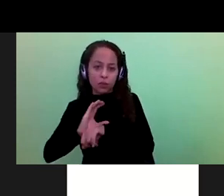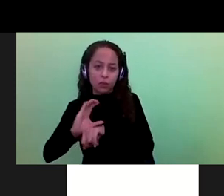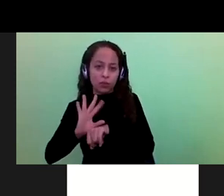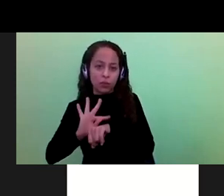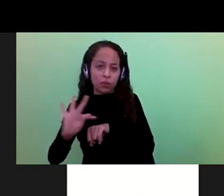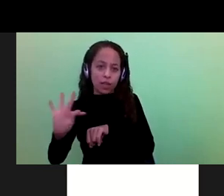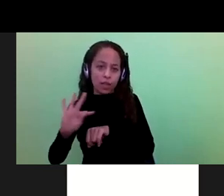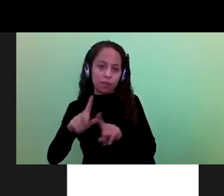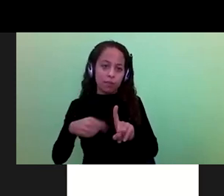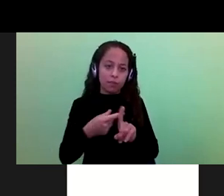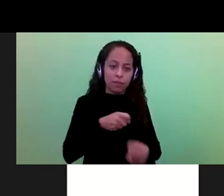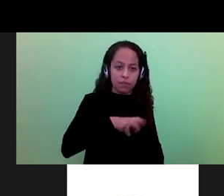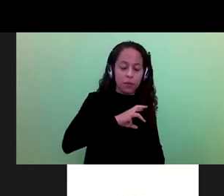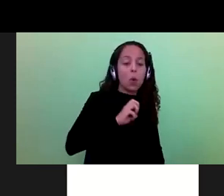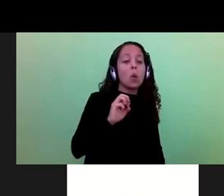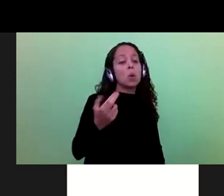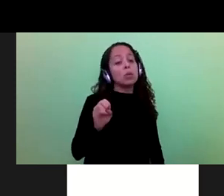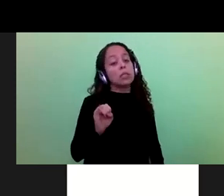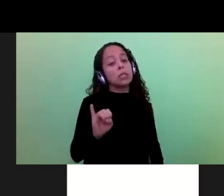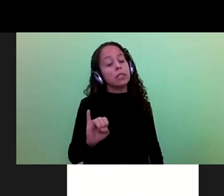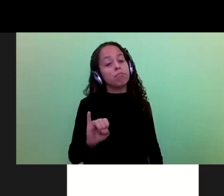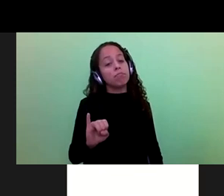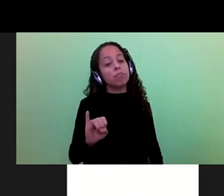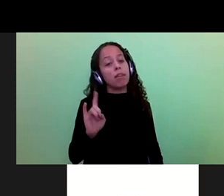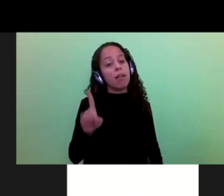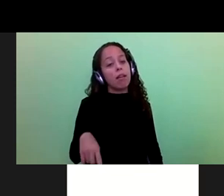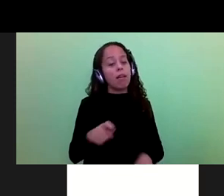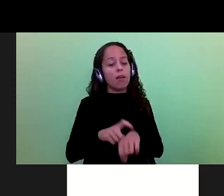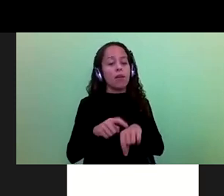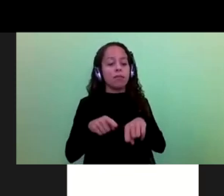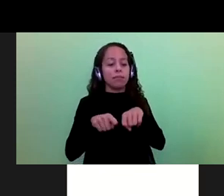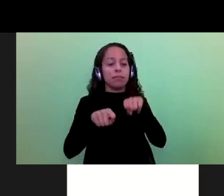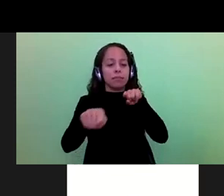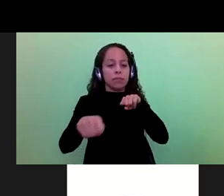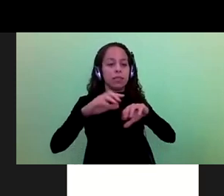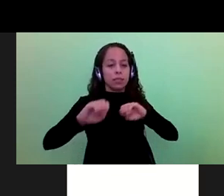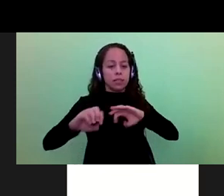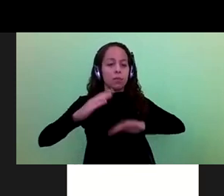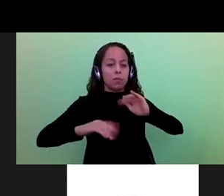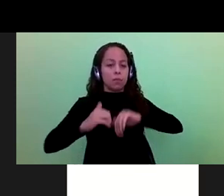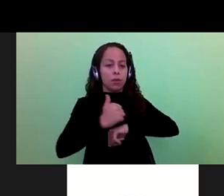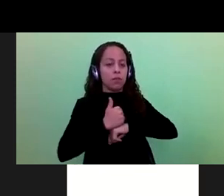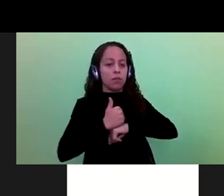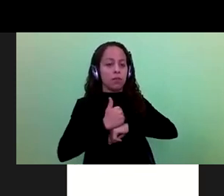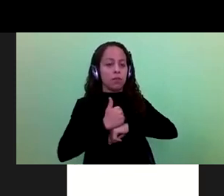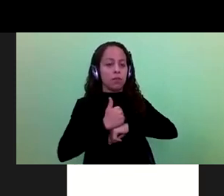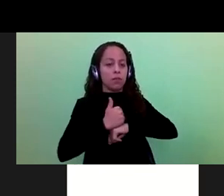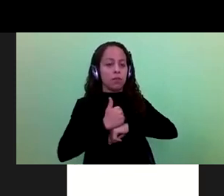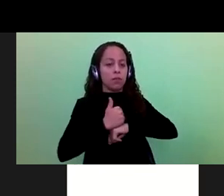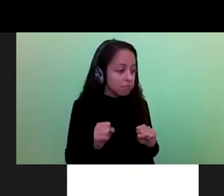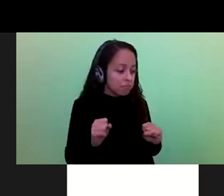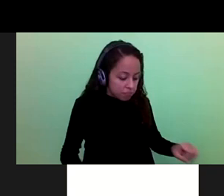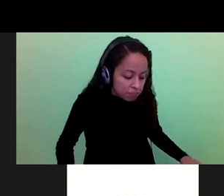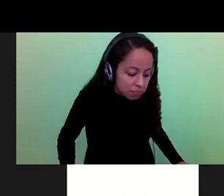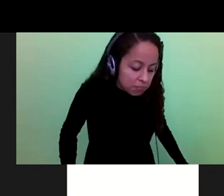médio, seja na modalidade concomitante da educação profissional. Então, nós ainda